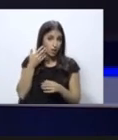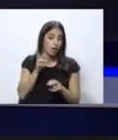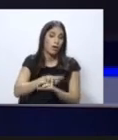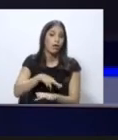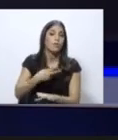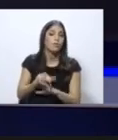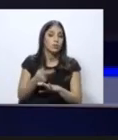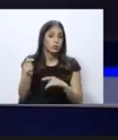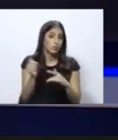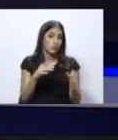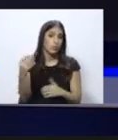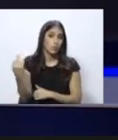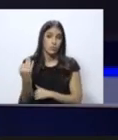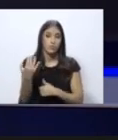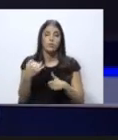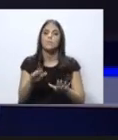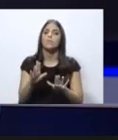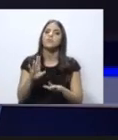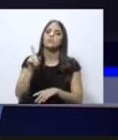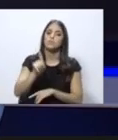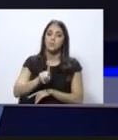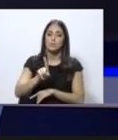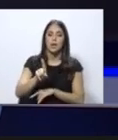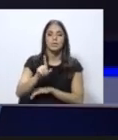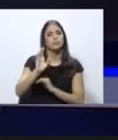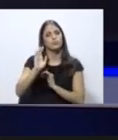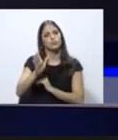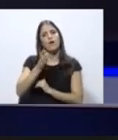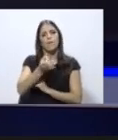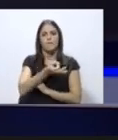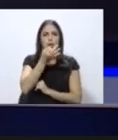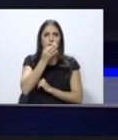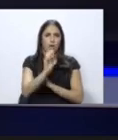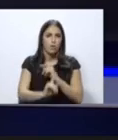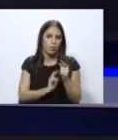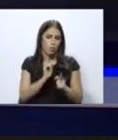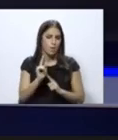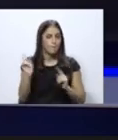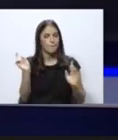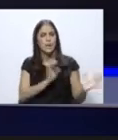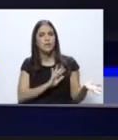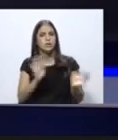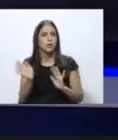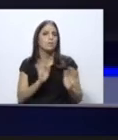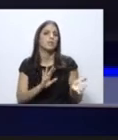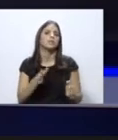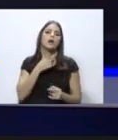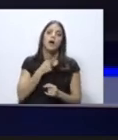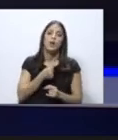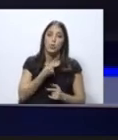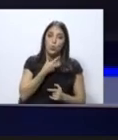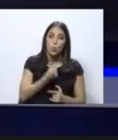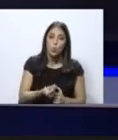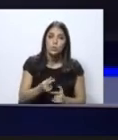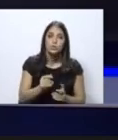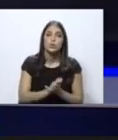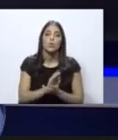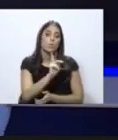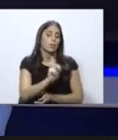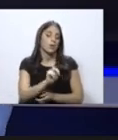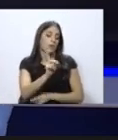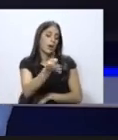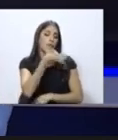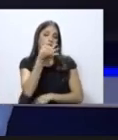Clube do Porto, mas os primeiros vieram já em meados de agosto. O primeiro de resto a chegar